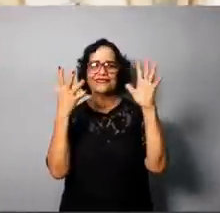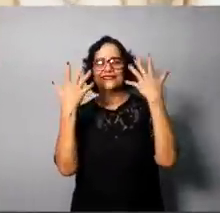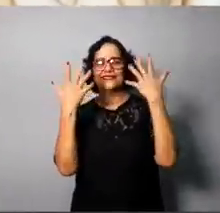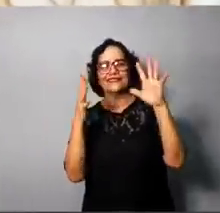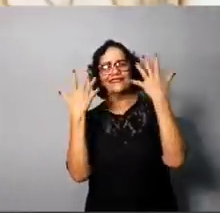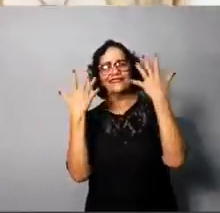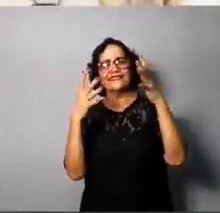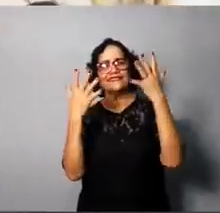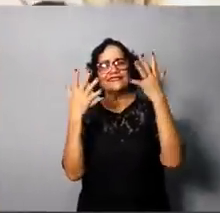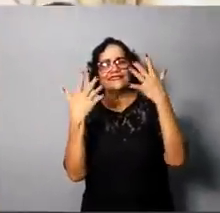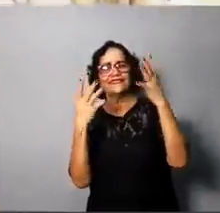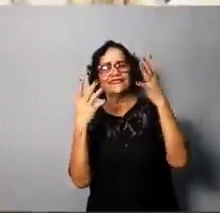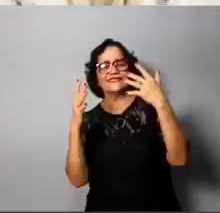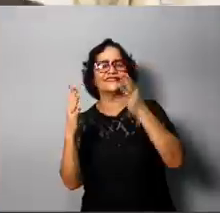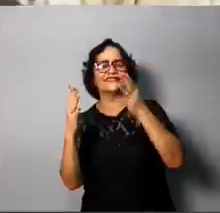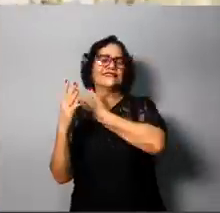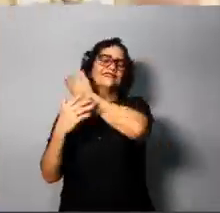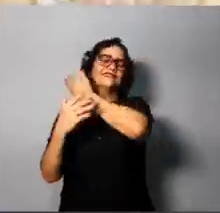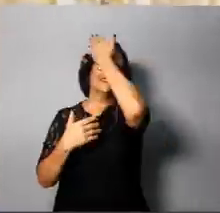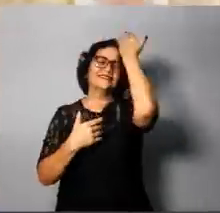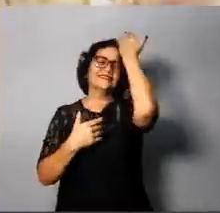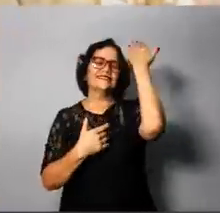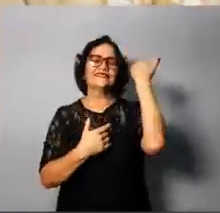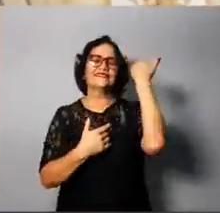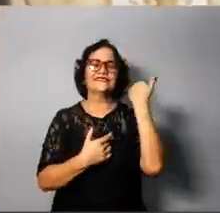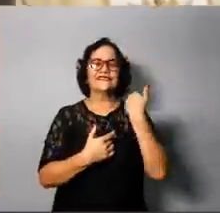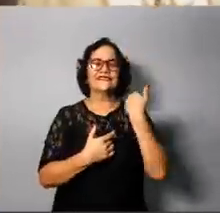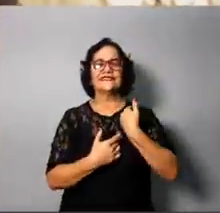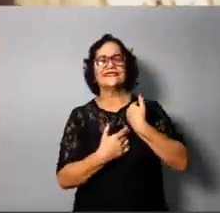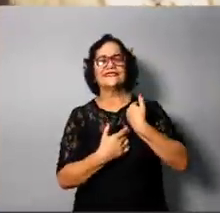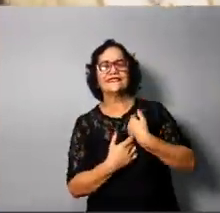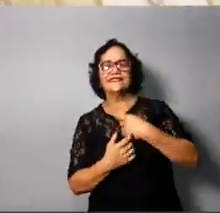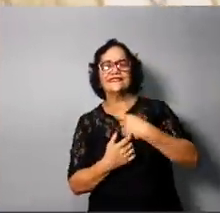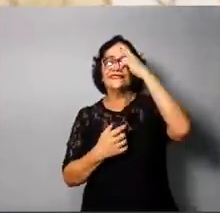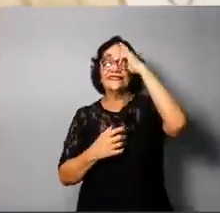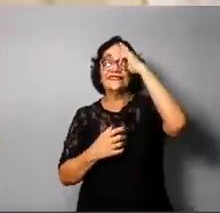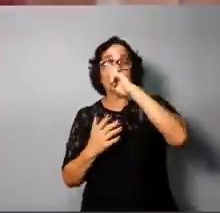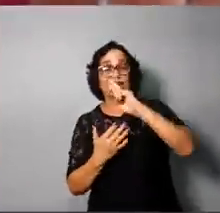Salve, salve Maria,